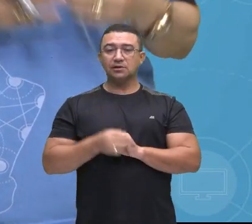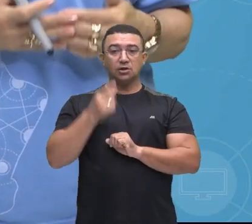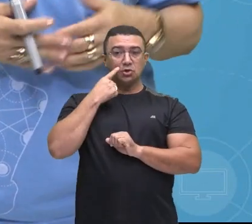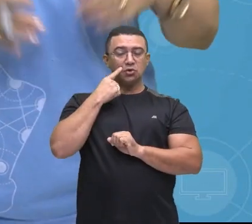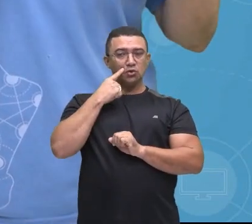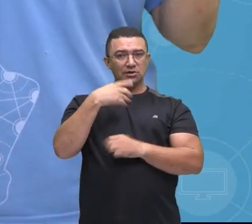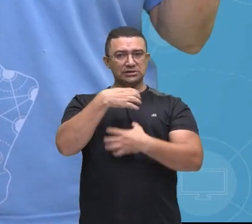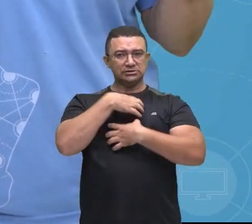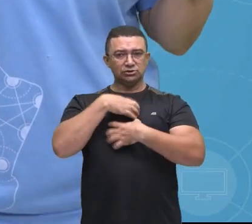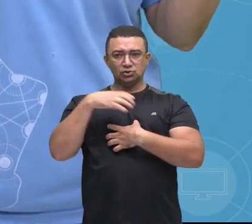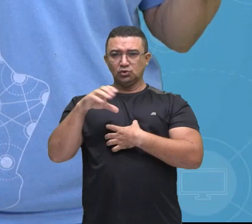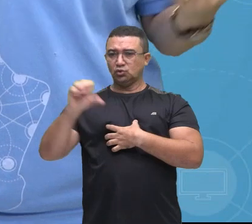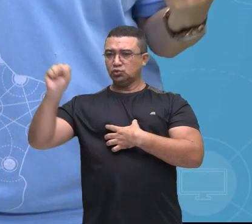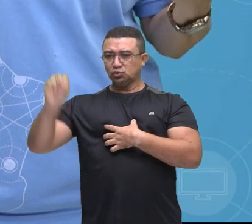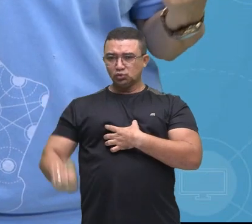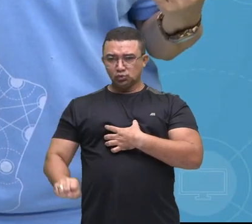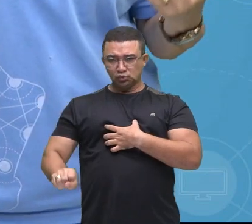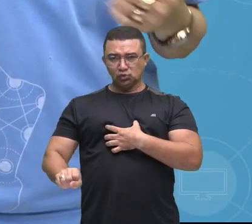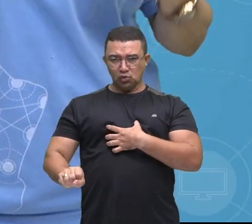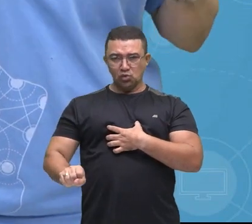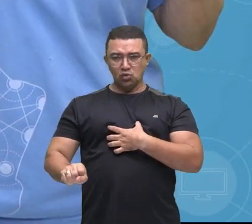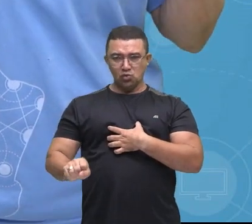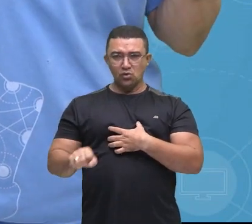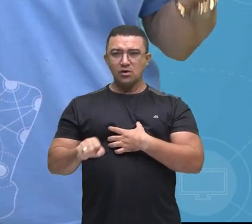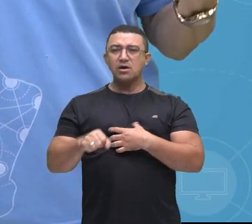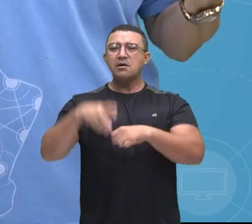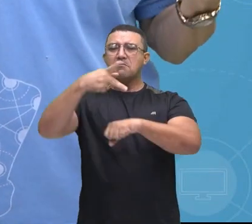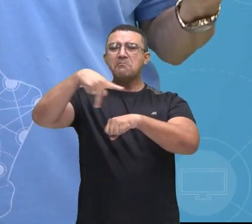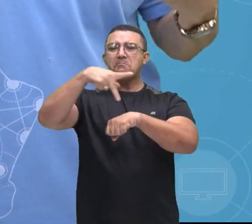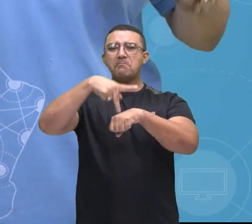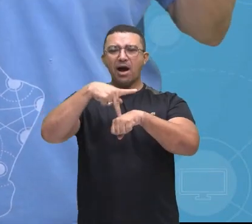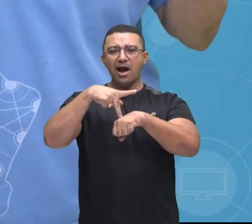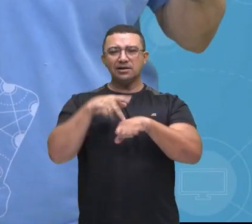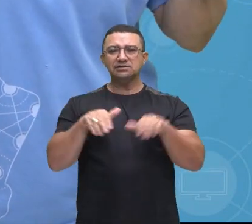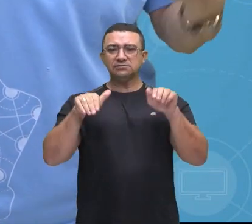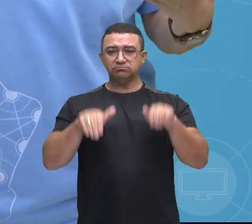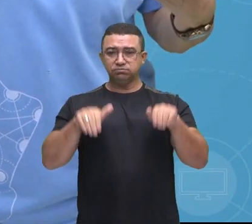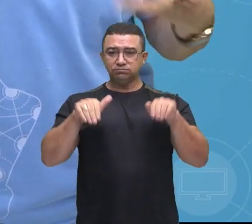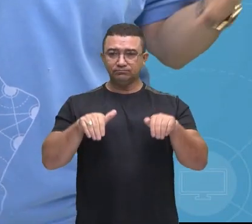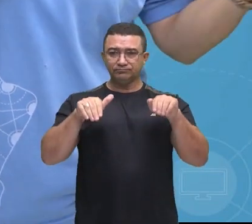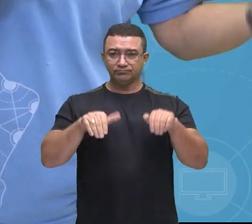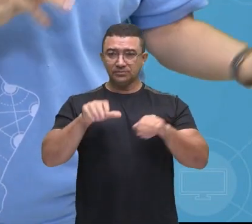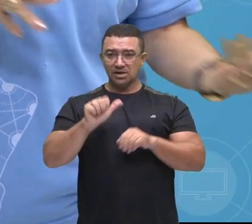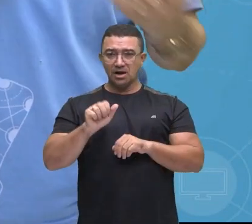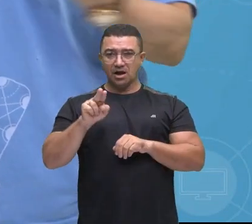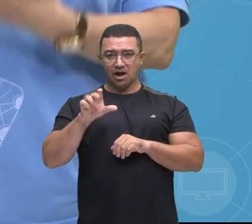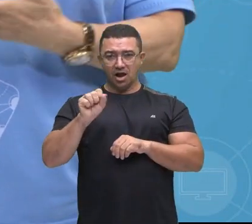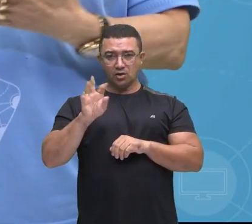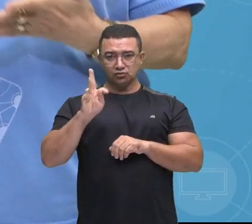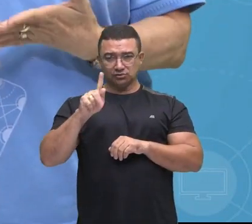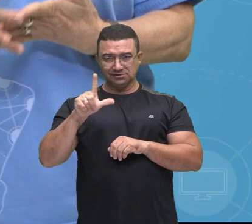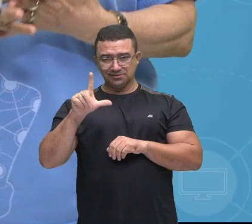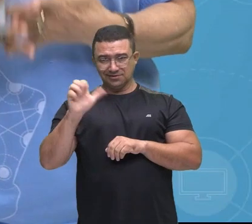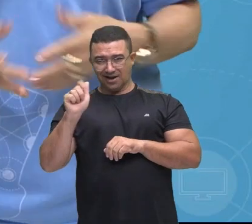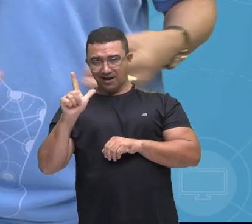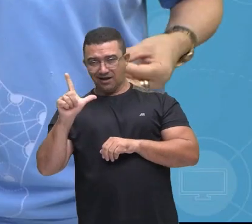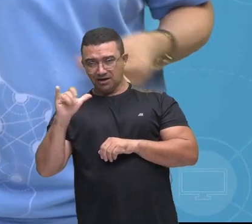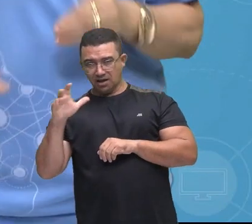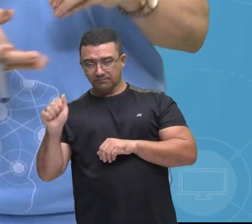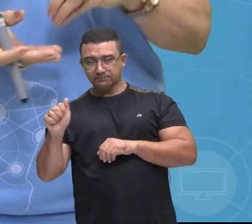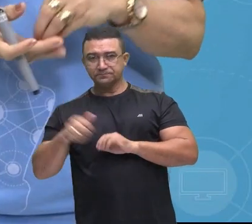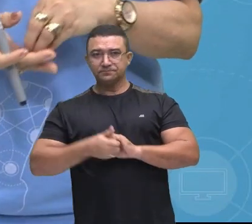da Austrália. Olha onde eles estavam, gente, né? Que aventura é essa? Espírito de aventura e realmente realizaram essa